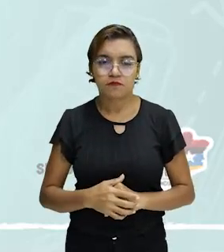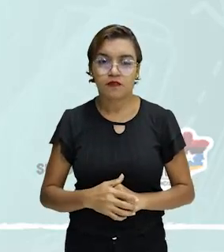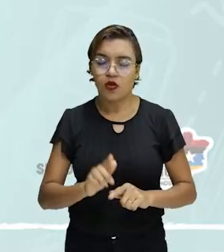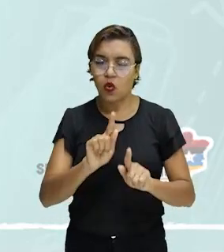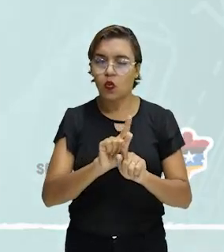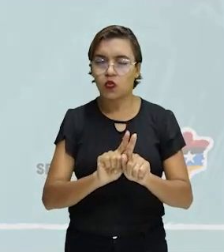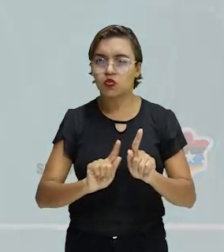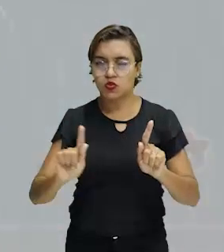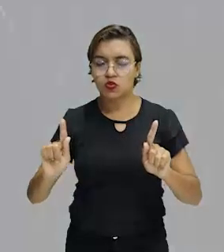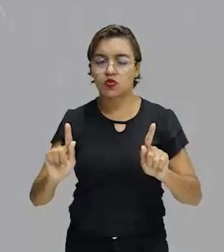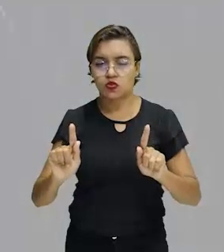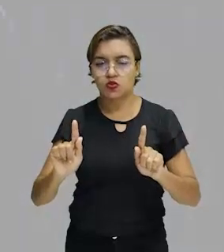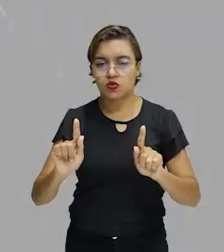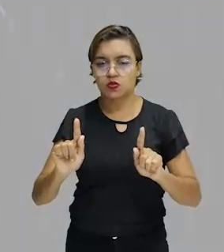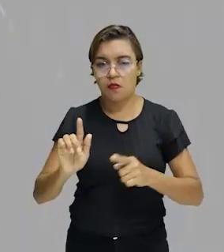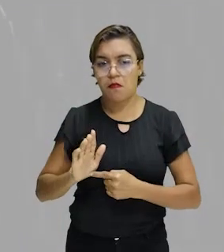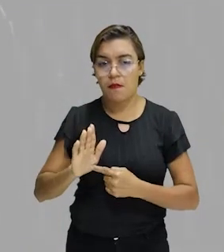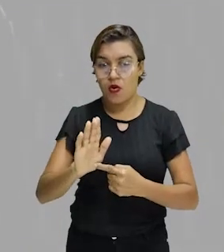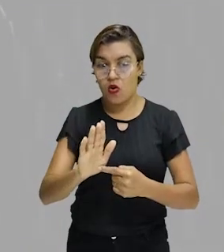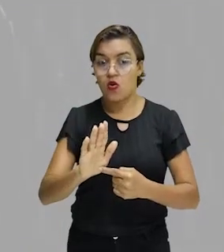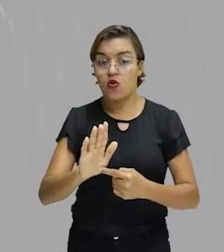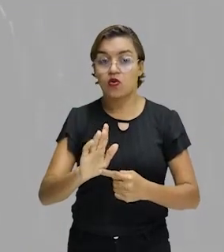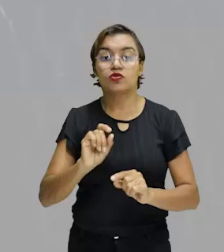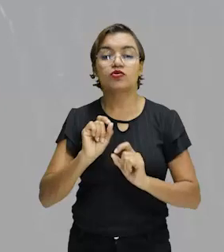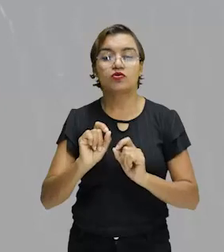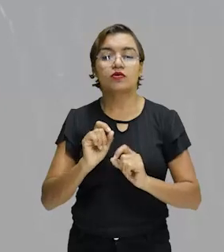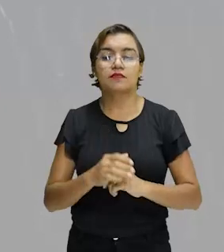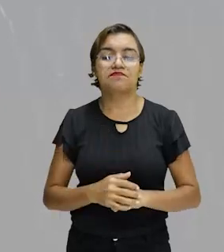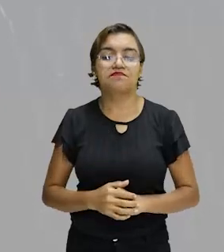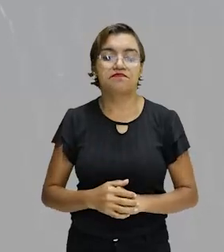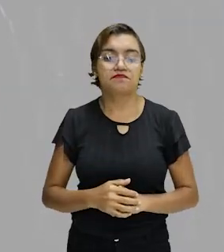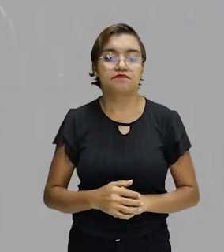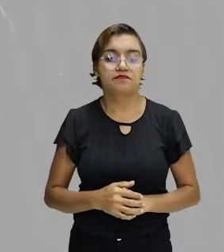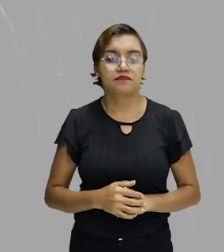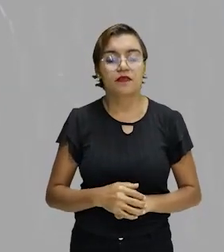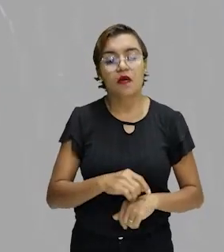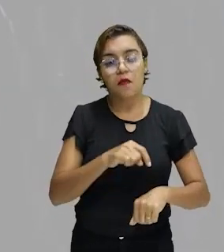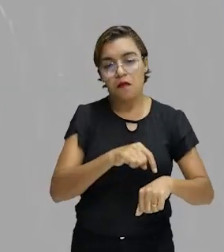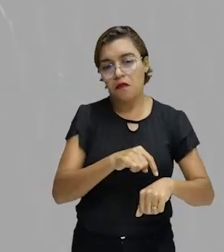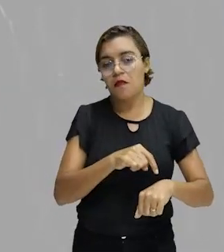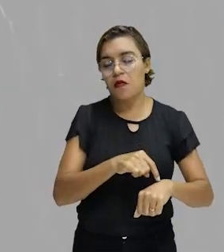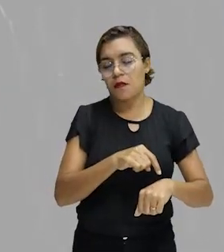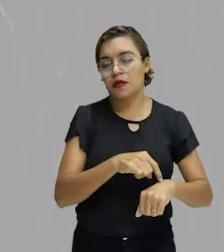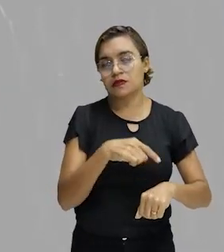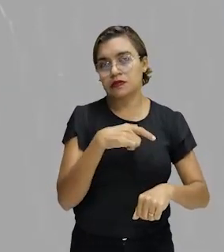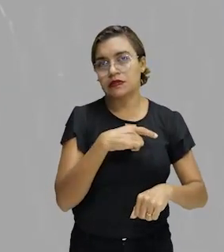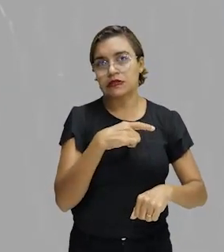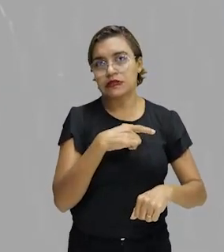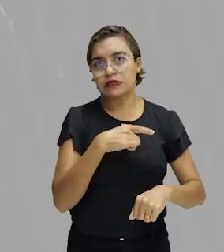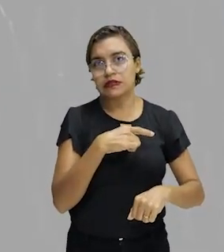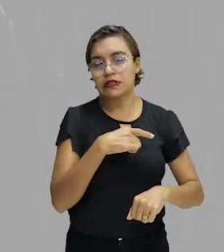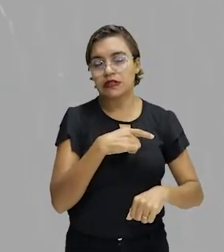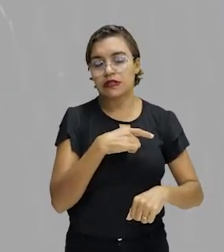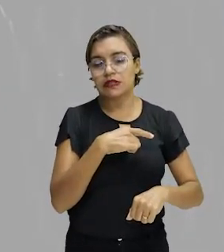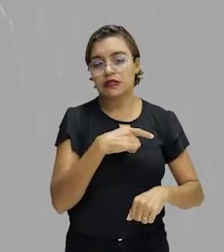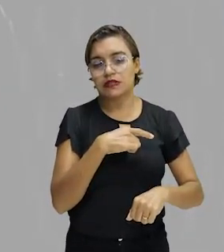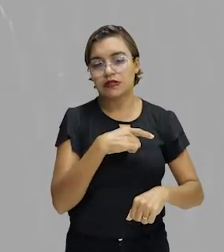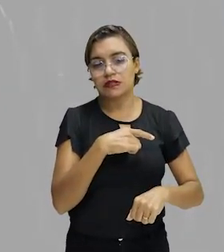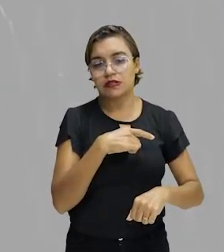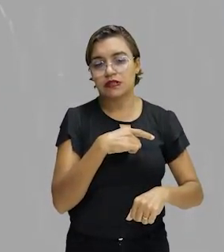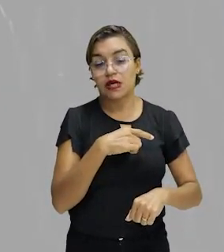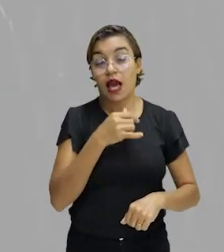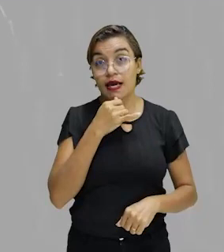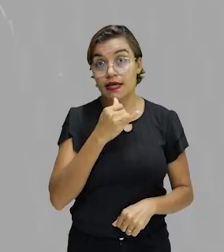gráfico, né, que apresenta uma situação onde, em um momento, eu estou com uma